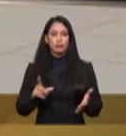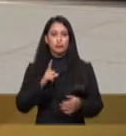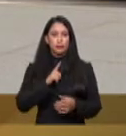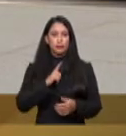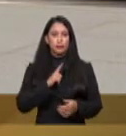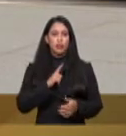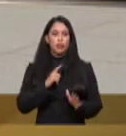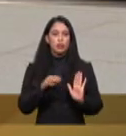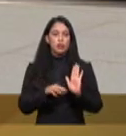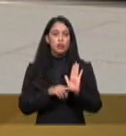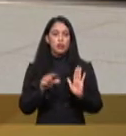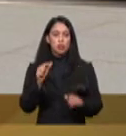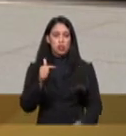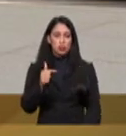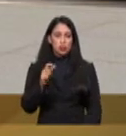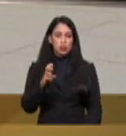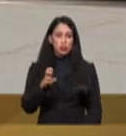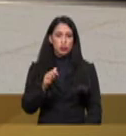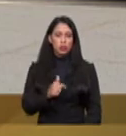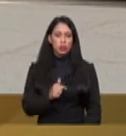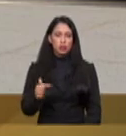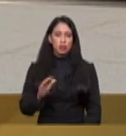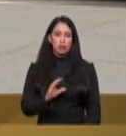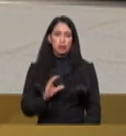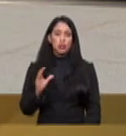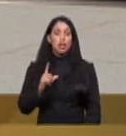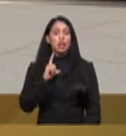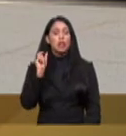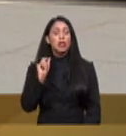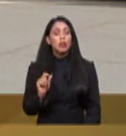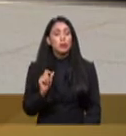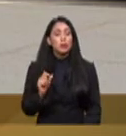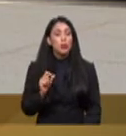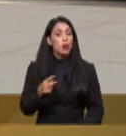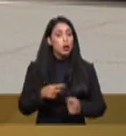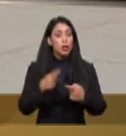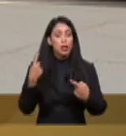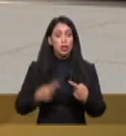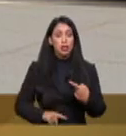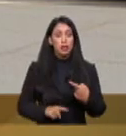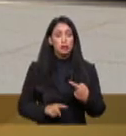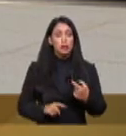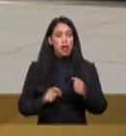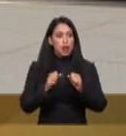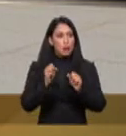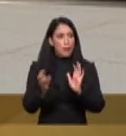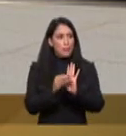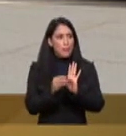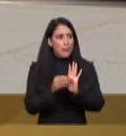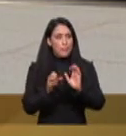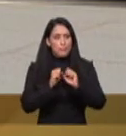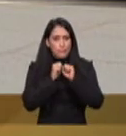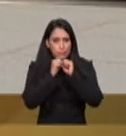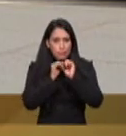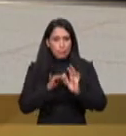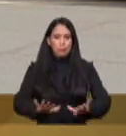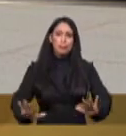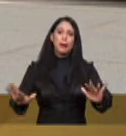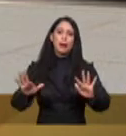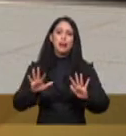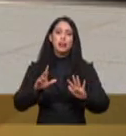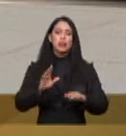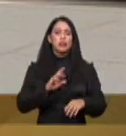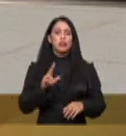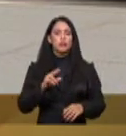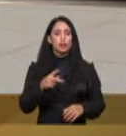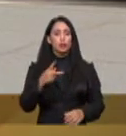final do 57C. Por outra banda, proíbe-se o disparo em massa de mensagens por expedientes, tecnologias ou serviços não fornecidos pelo